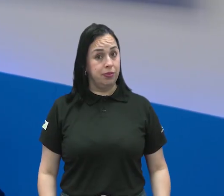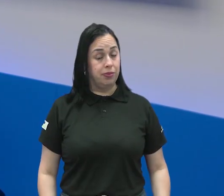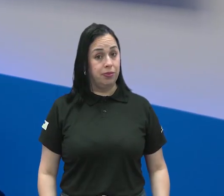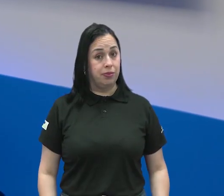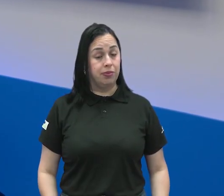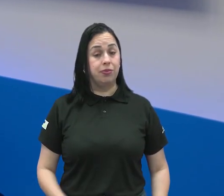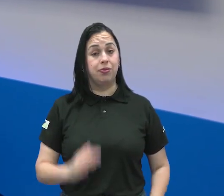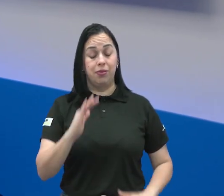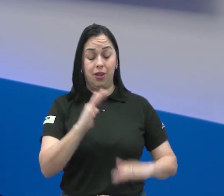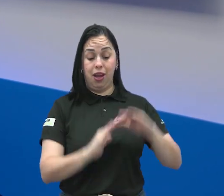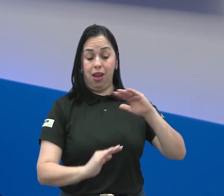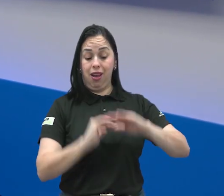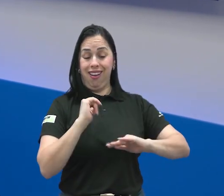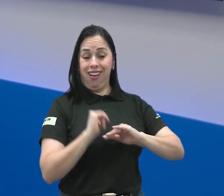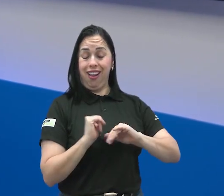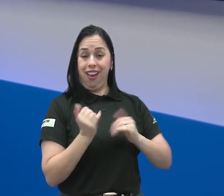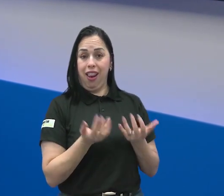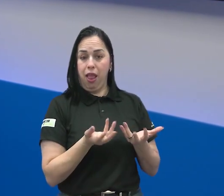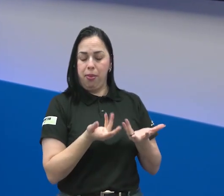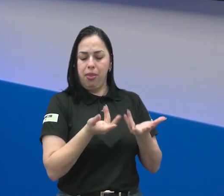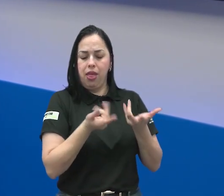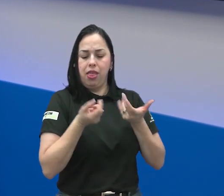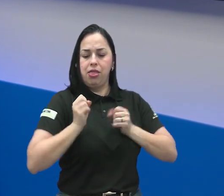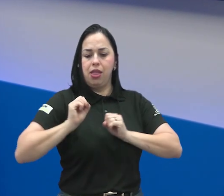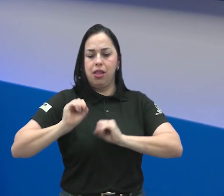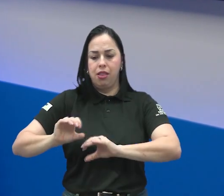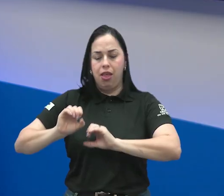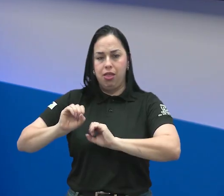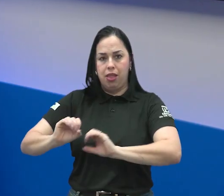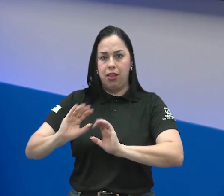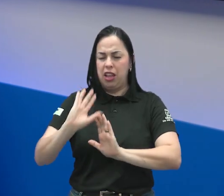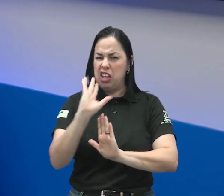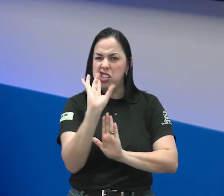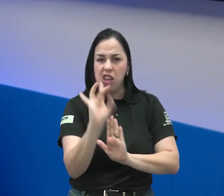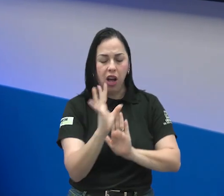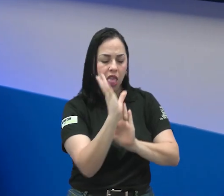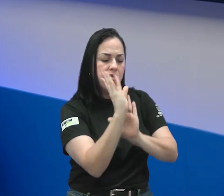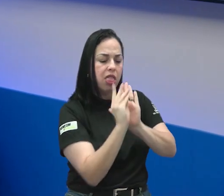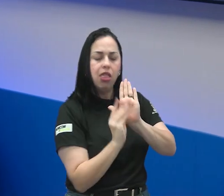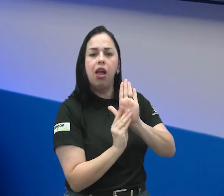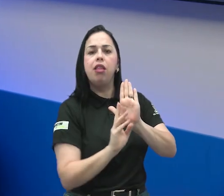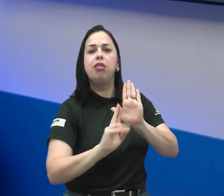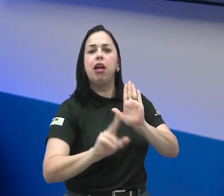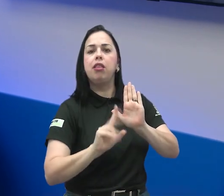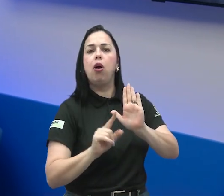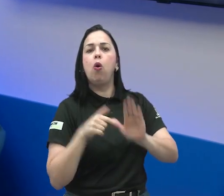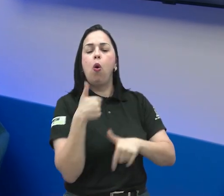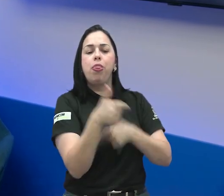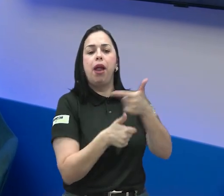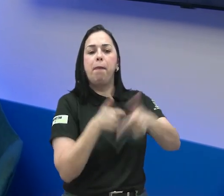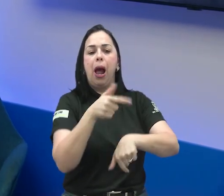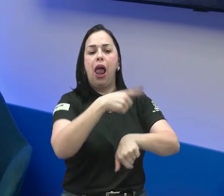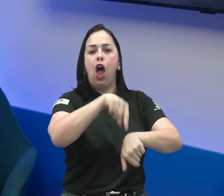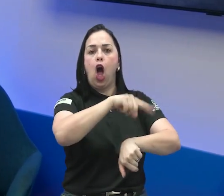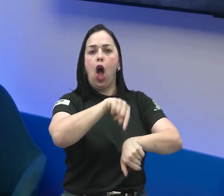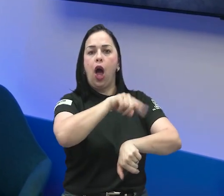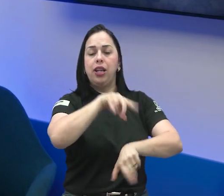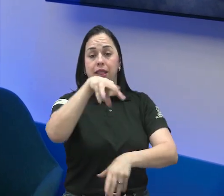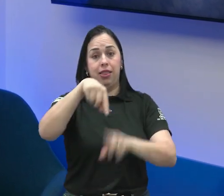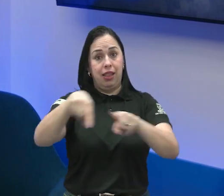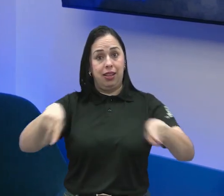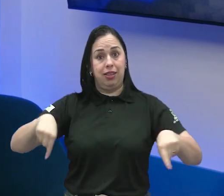A habilidade de ensinar vai além de transmitir conteúdo ou cumprir uma carga horária em sala de